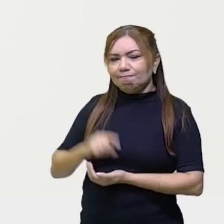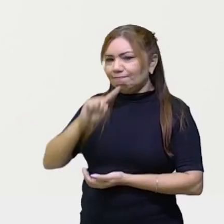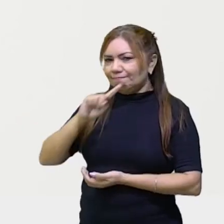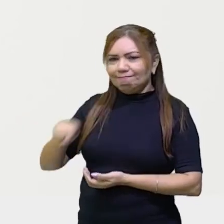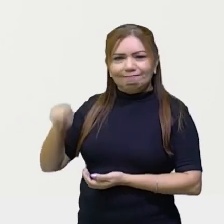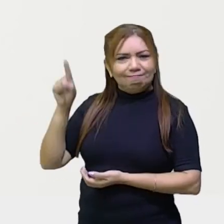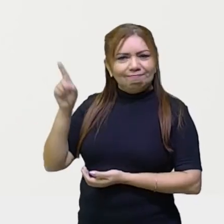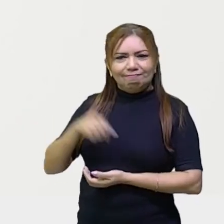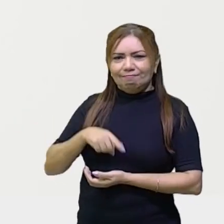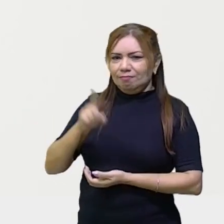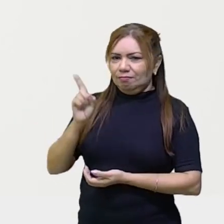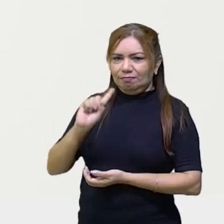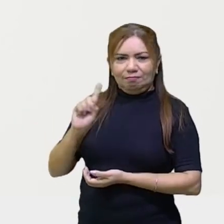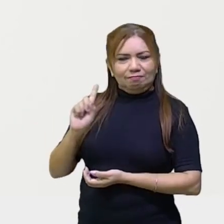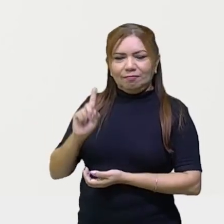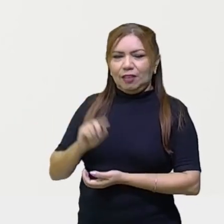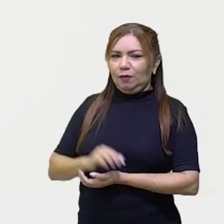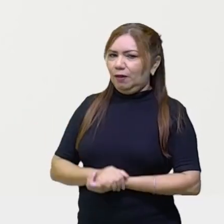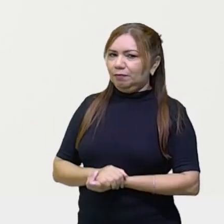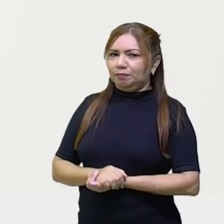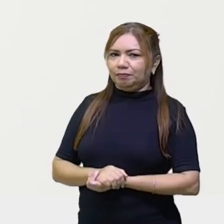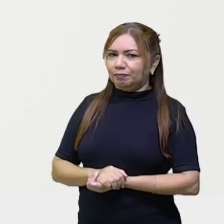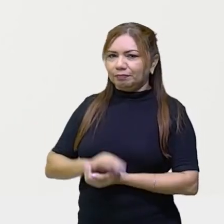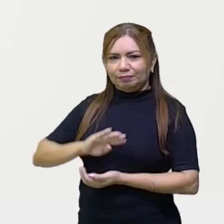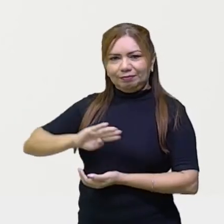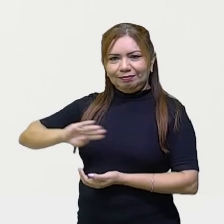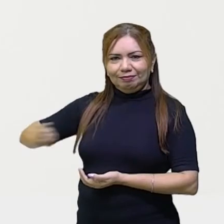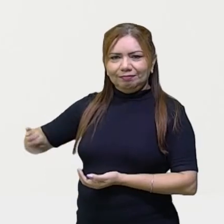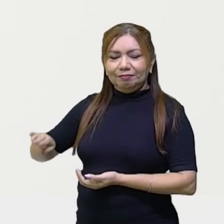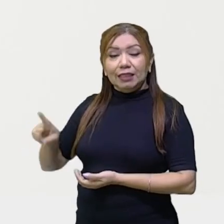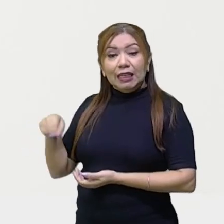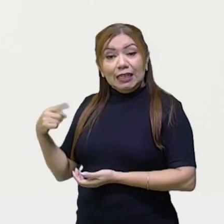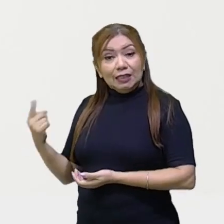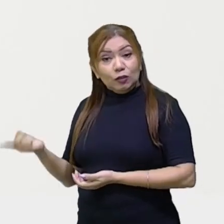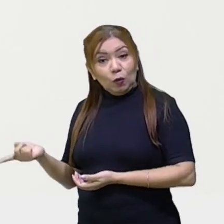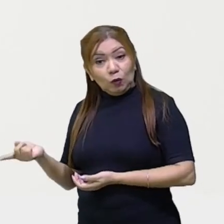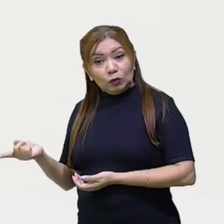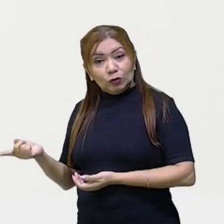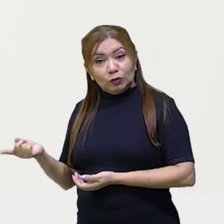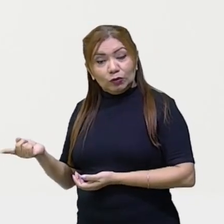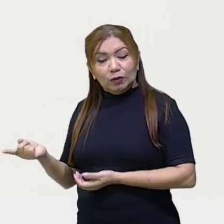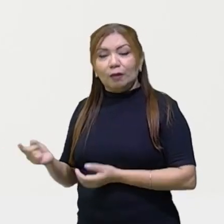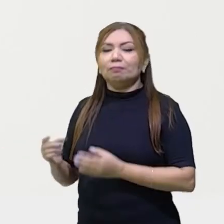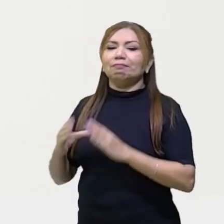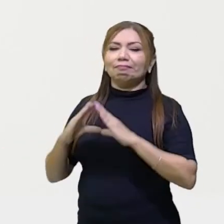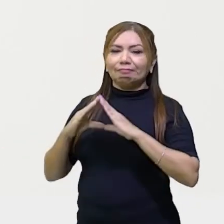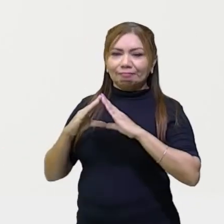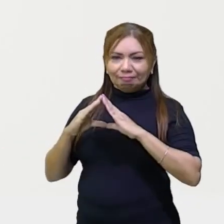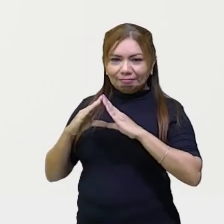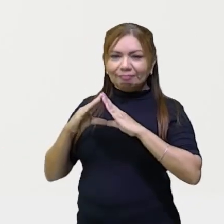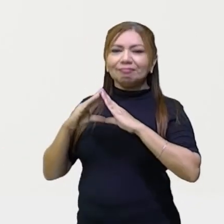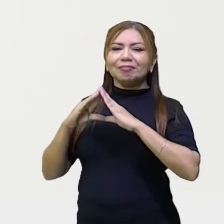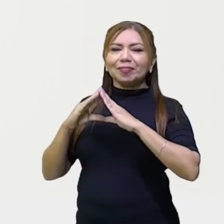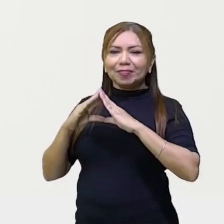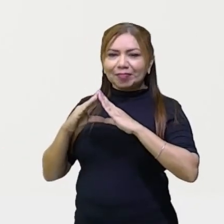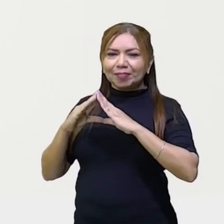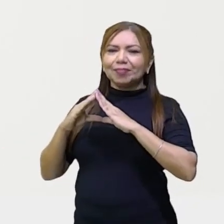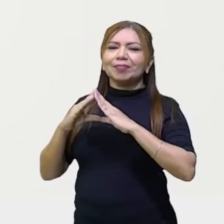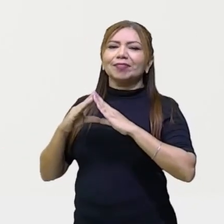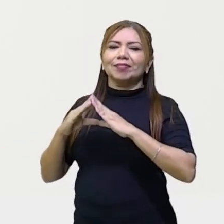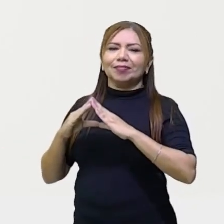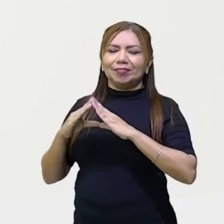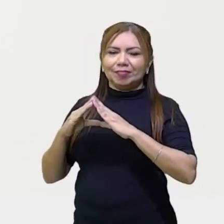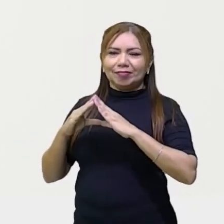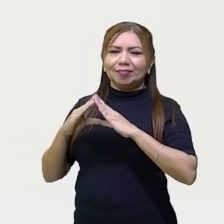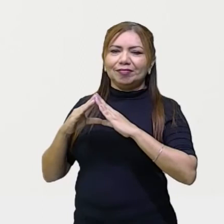não é não Olha o nome já diz opa esse senhor aqui este aqui olha o nome